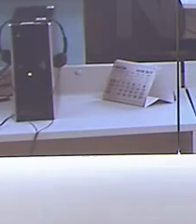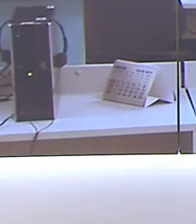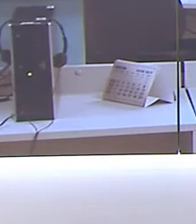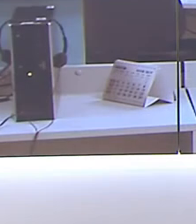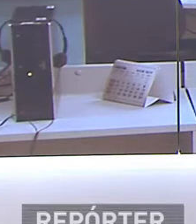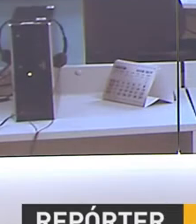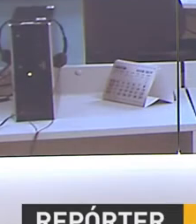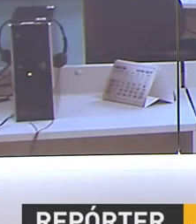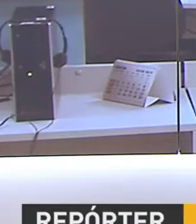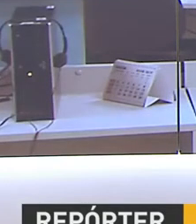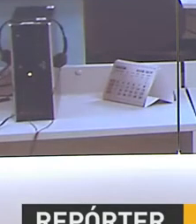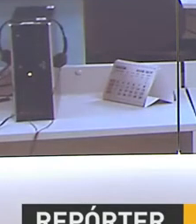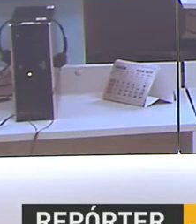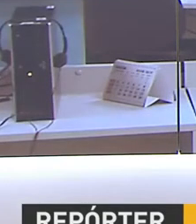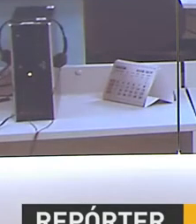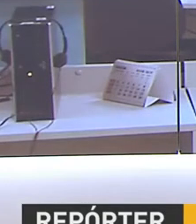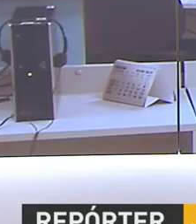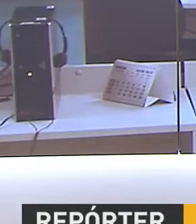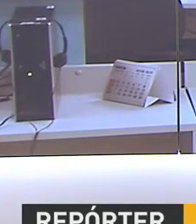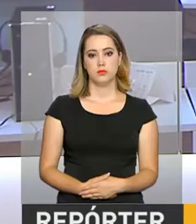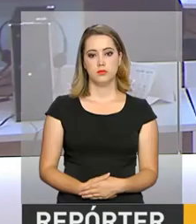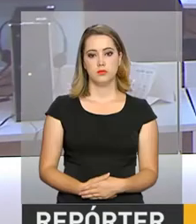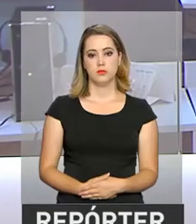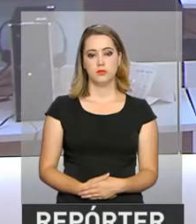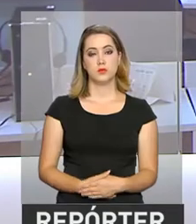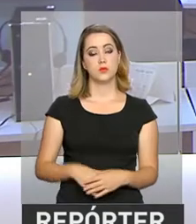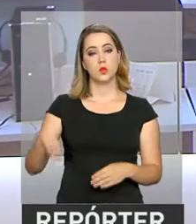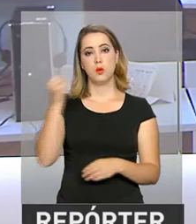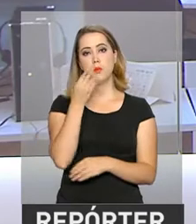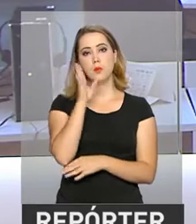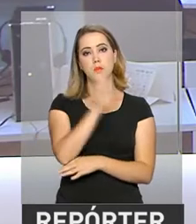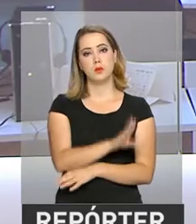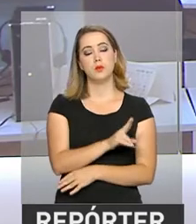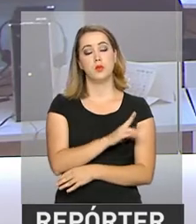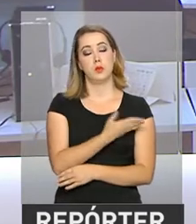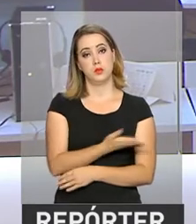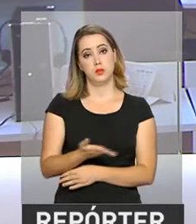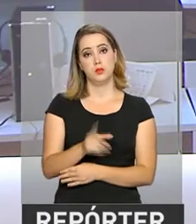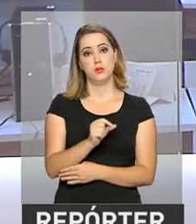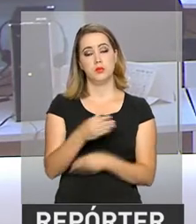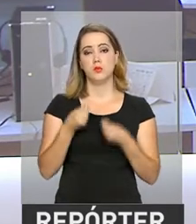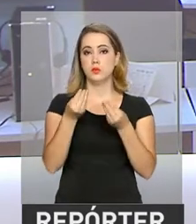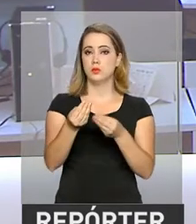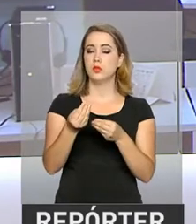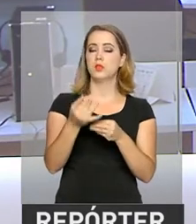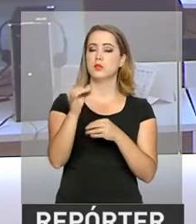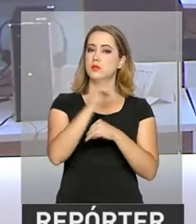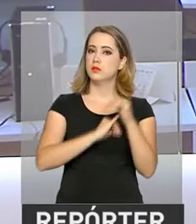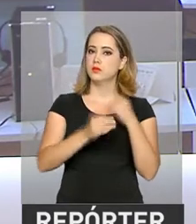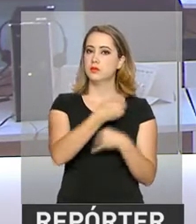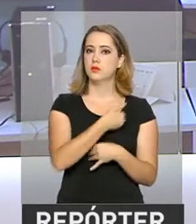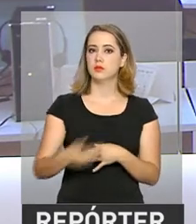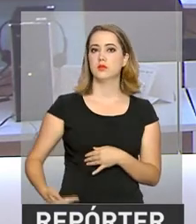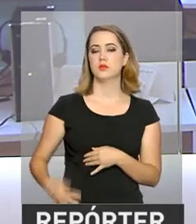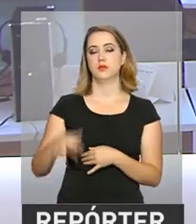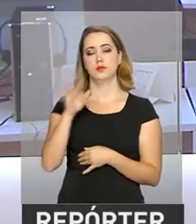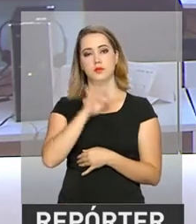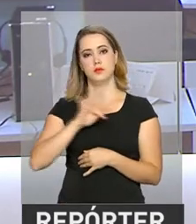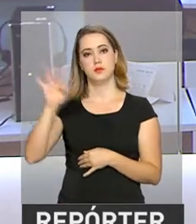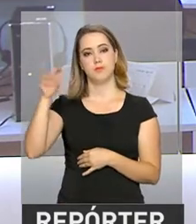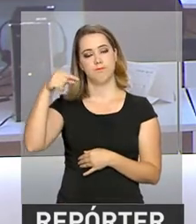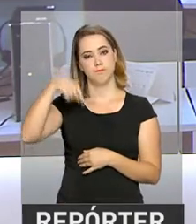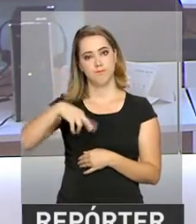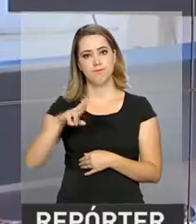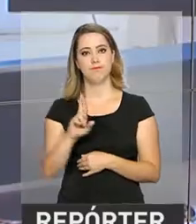olá boa tarde eu sou o roberto camargo ea partir de agora trago para vocês notícias do governo federal de hora em hora aqui no repórter